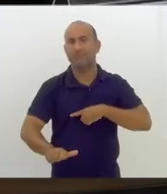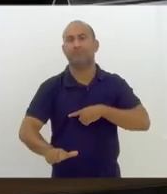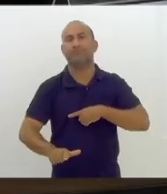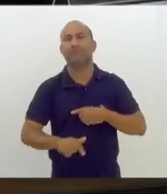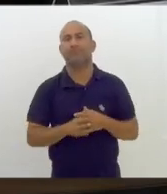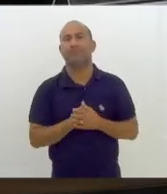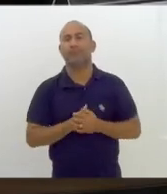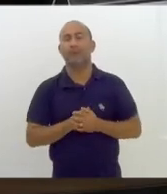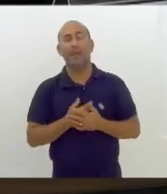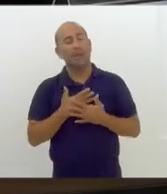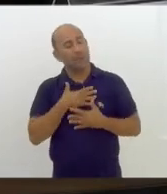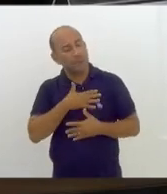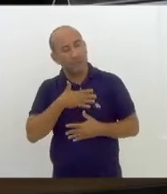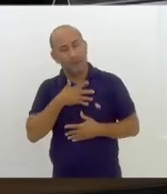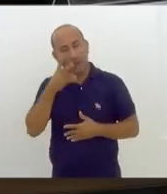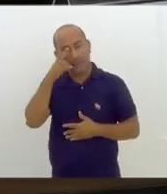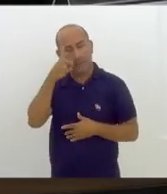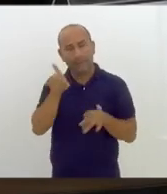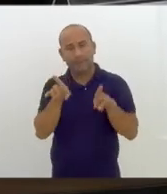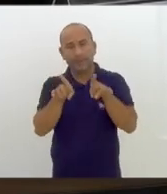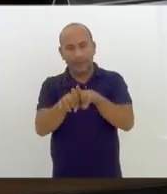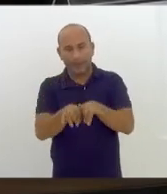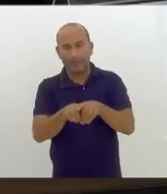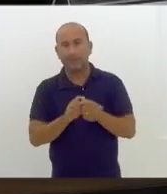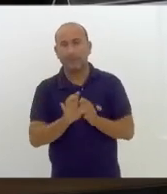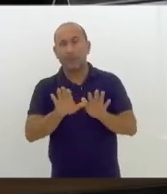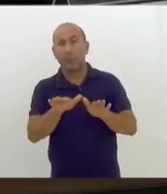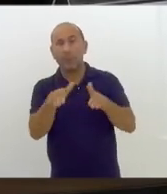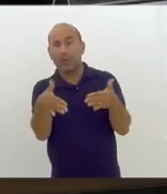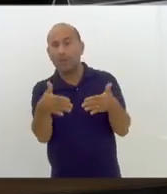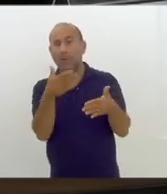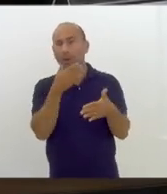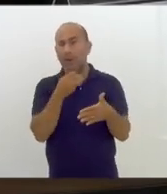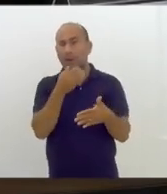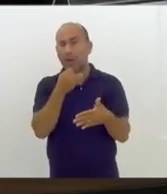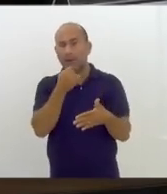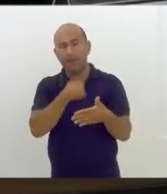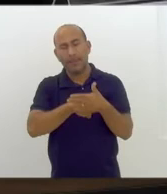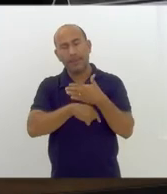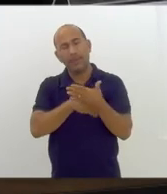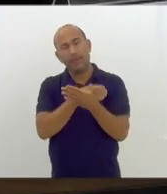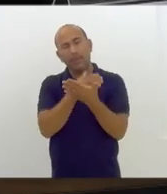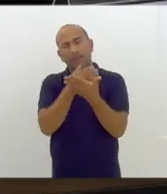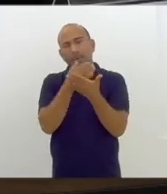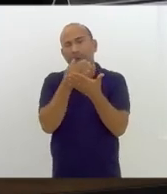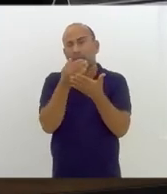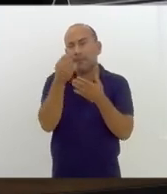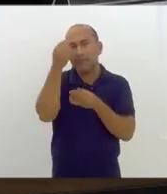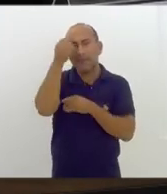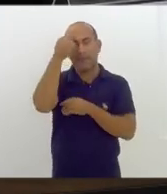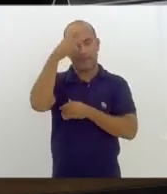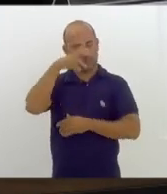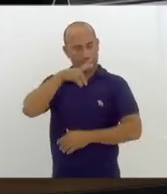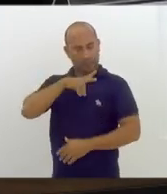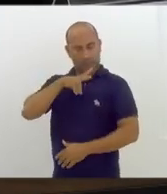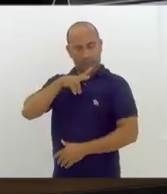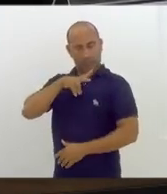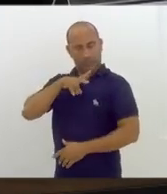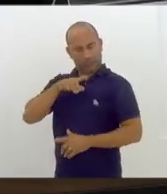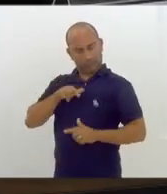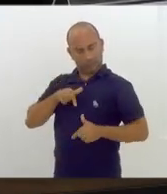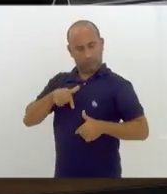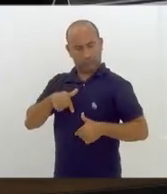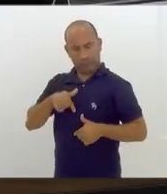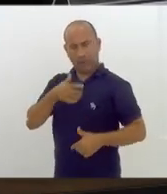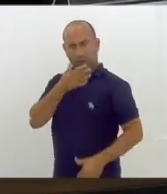gostaria de lembrar que, quando homens passam a pensar sobre o seu próprio machismo